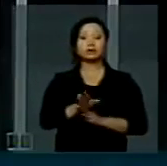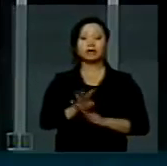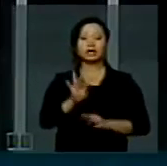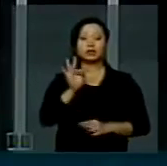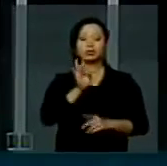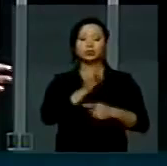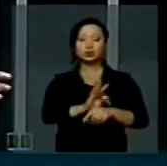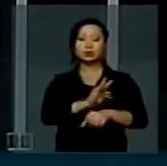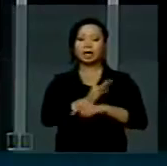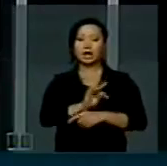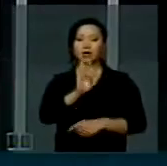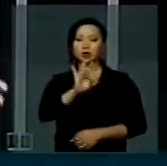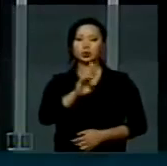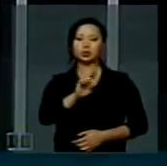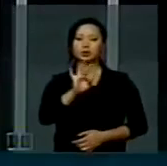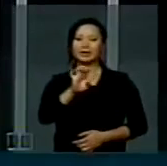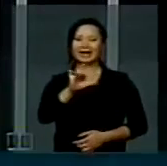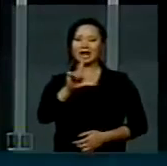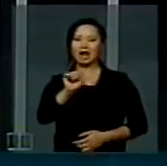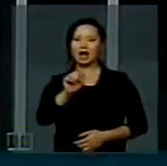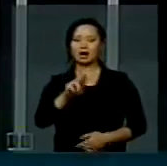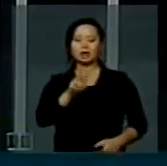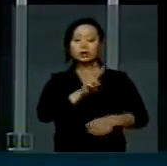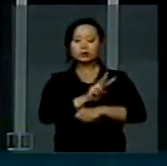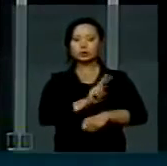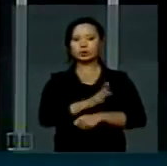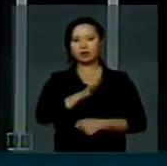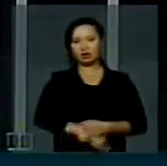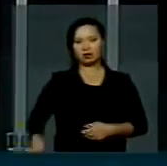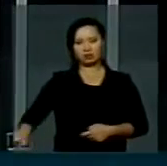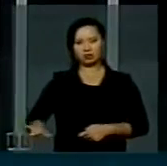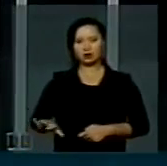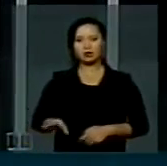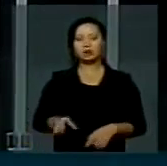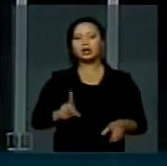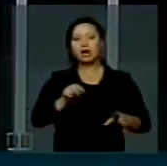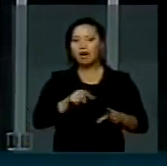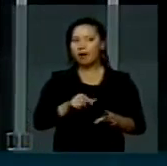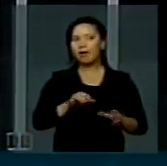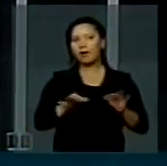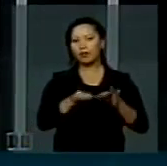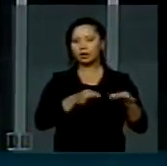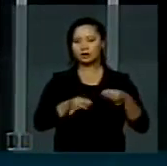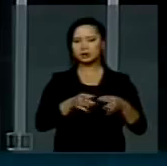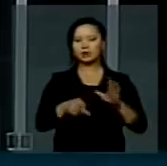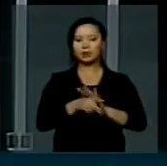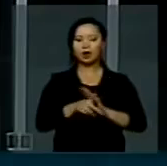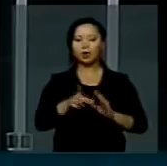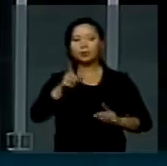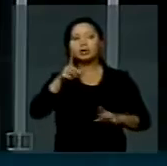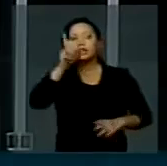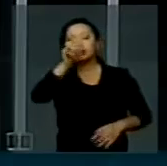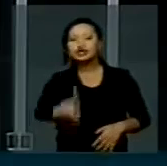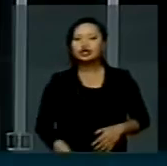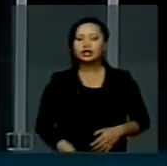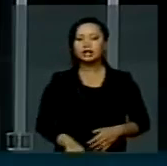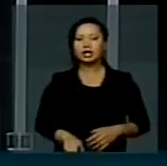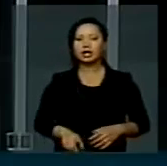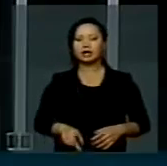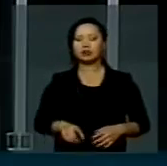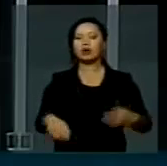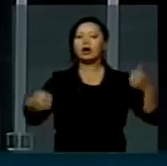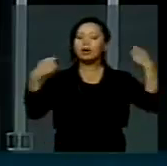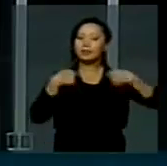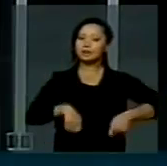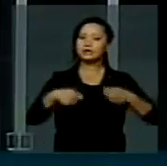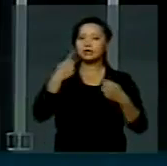sociedade. Os conselhos tutelares que hoje dão os direitos necessários, acompanham os direitos